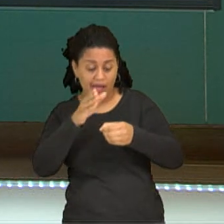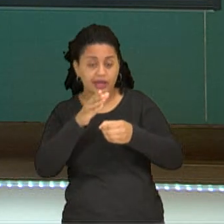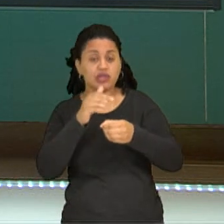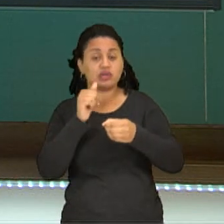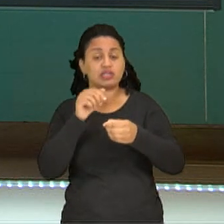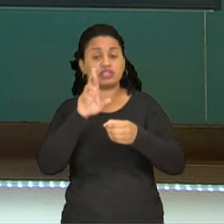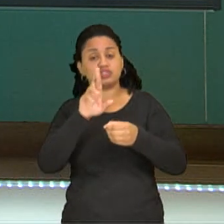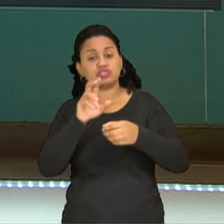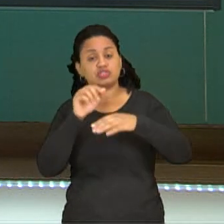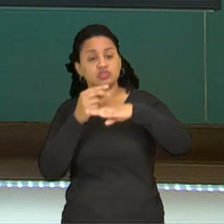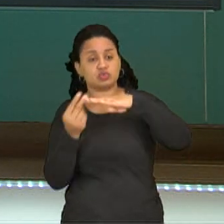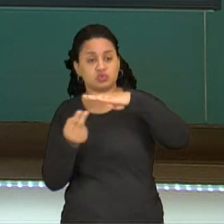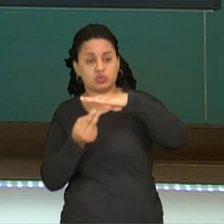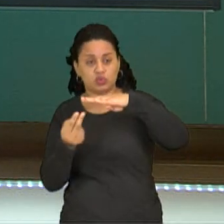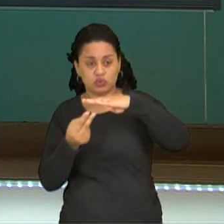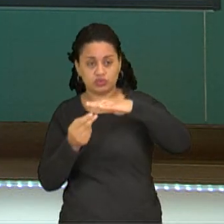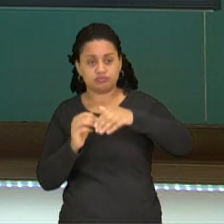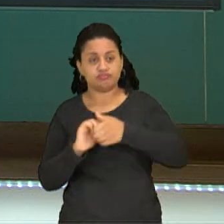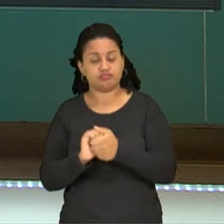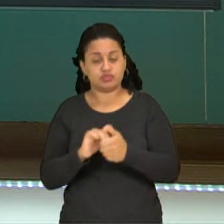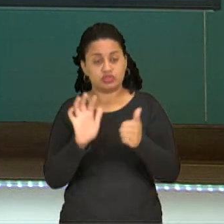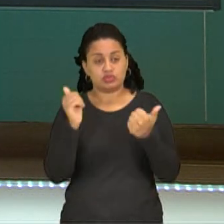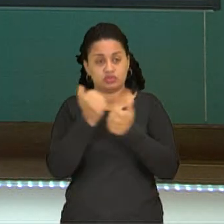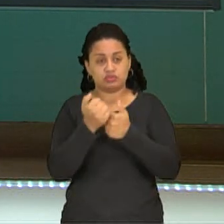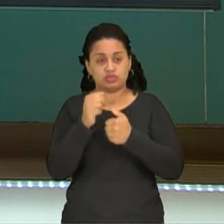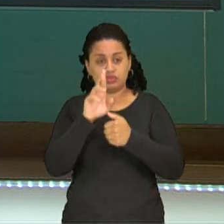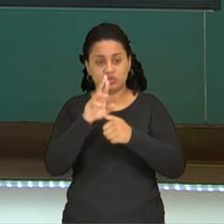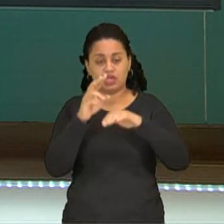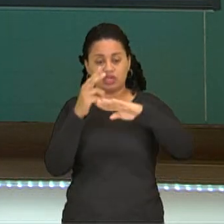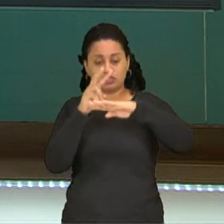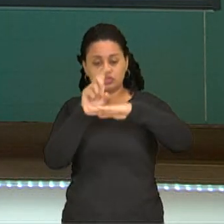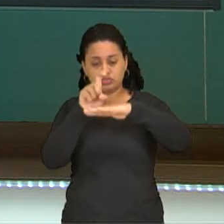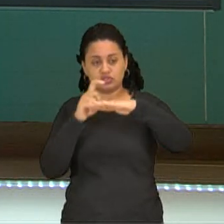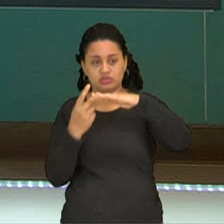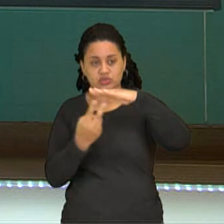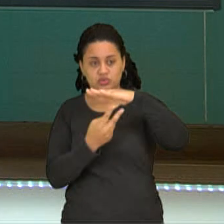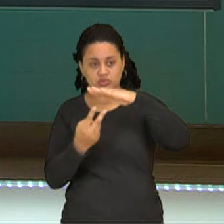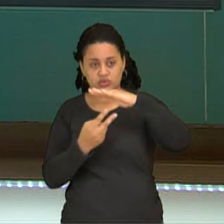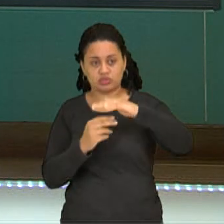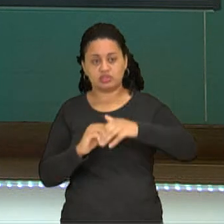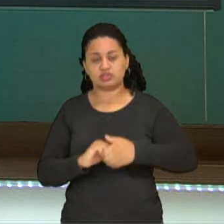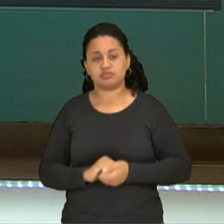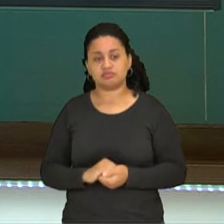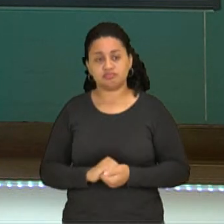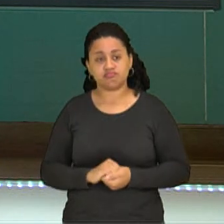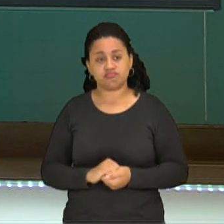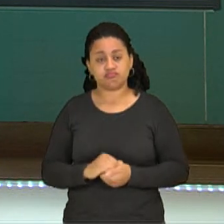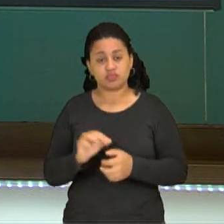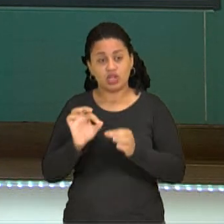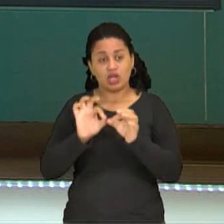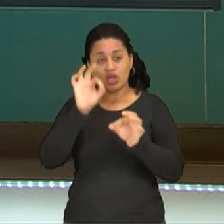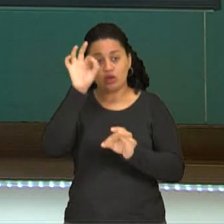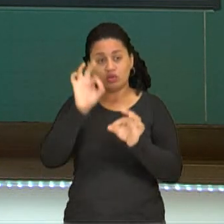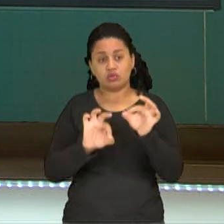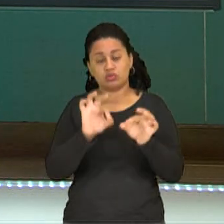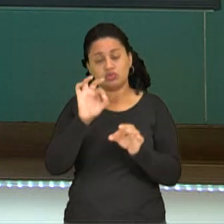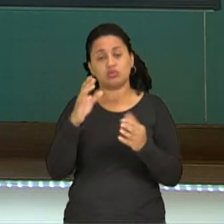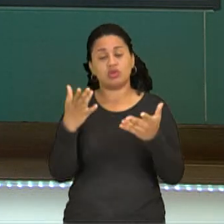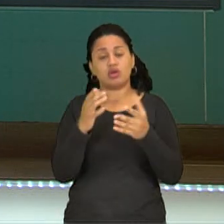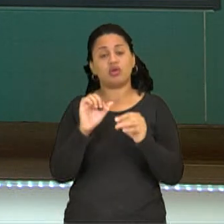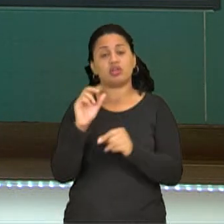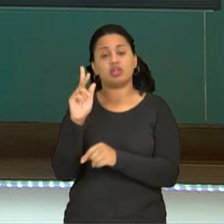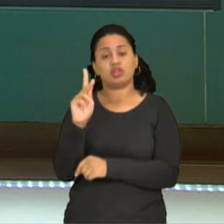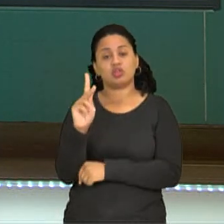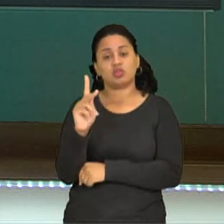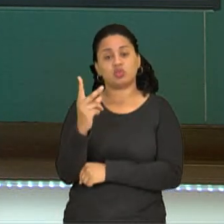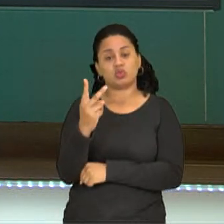x sobre 2. Então, na hora de substituir o raio, x sobre 2, no raio, x sobre 2. E a altura agora? A